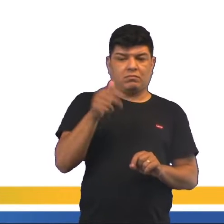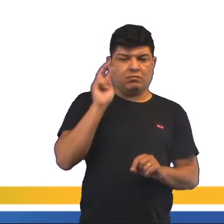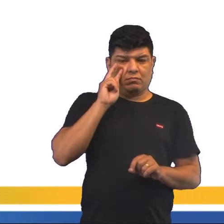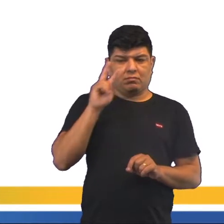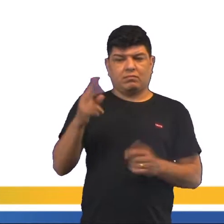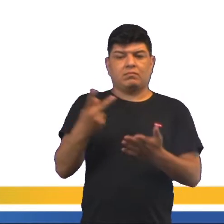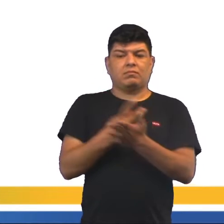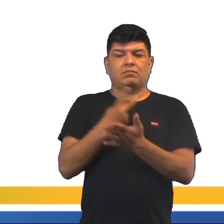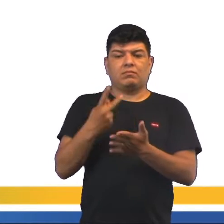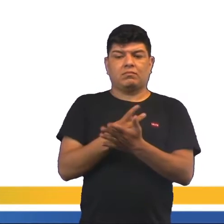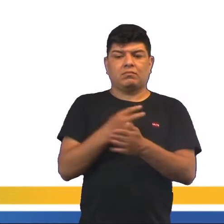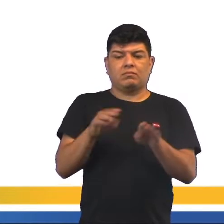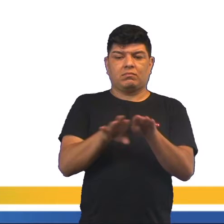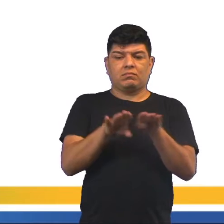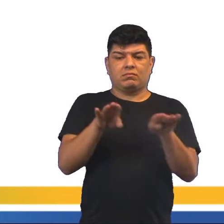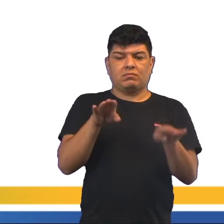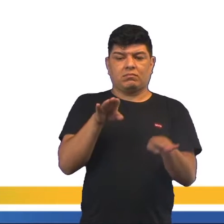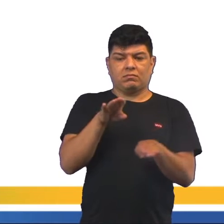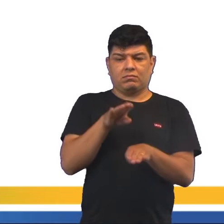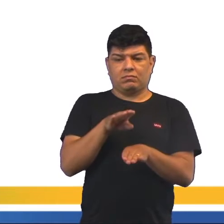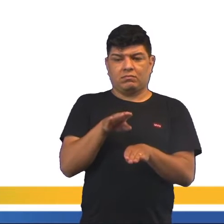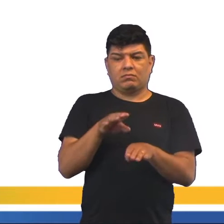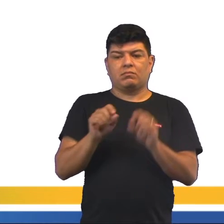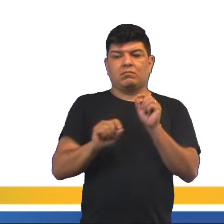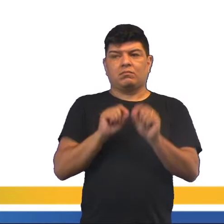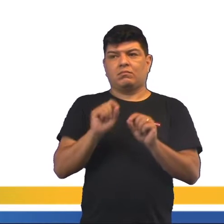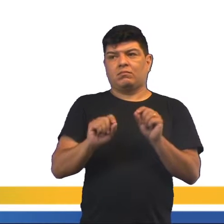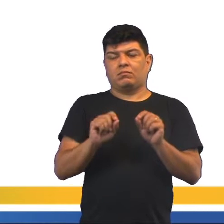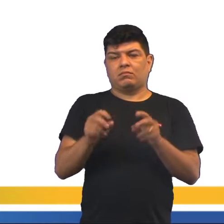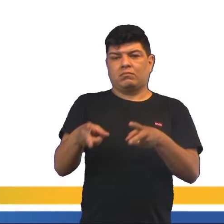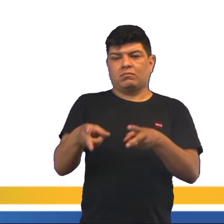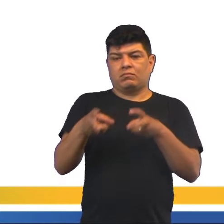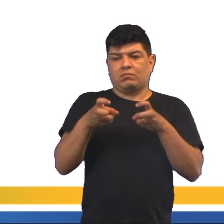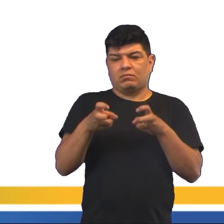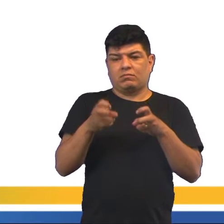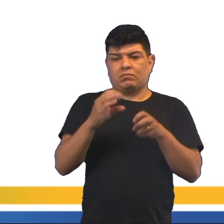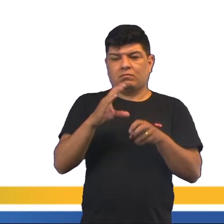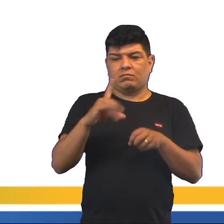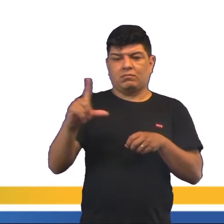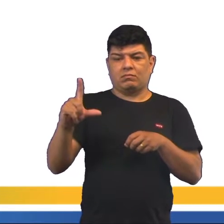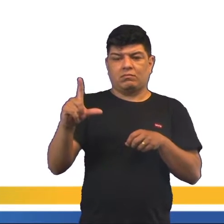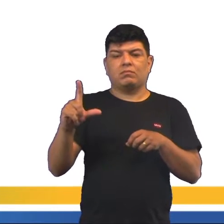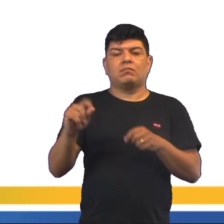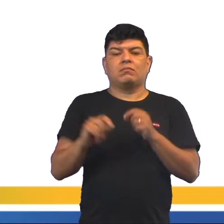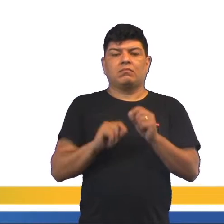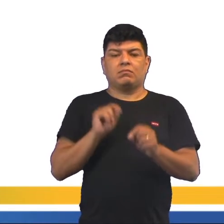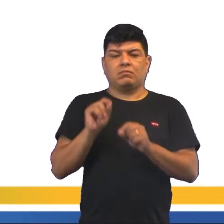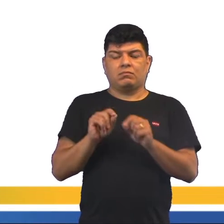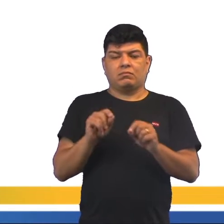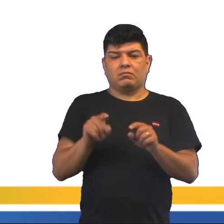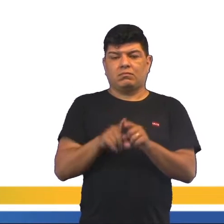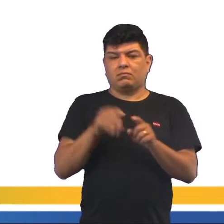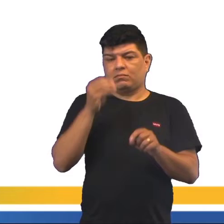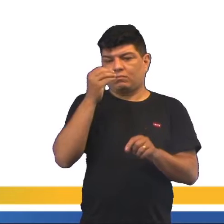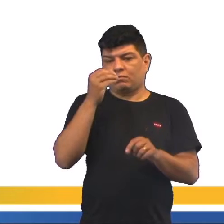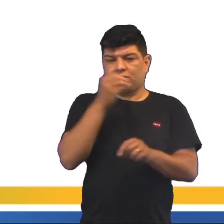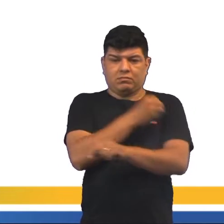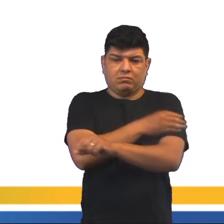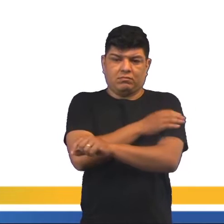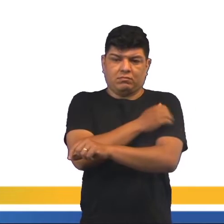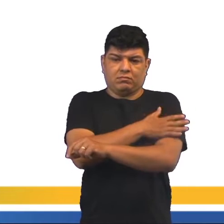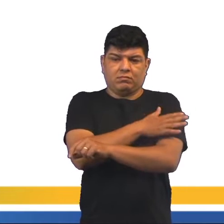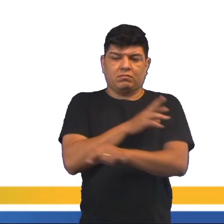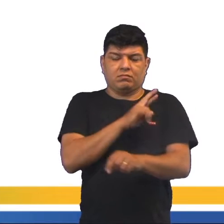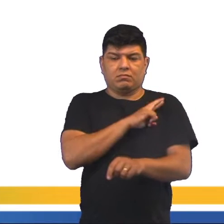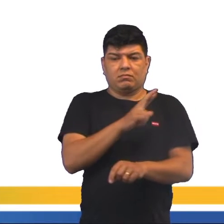vista como errada e inferior, o que implica uma noção e classificação e hierarquização e preconceito quanto